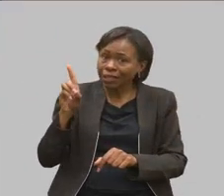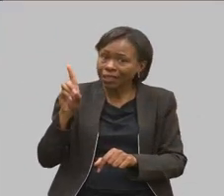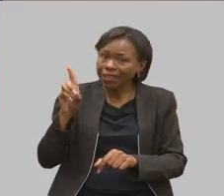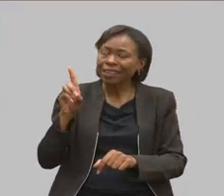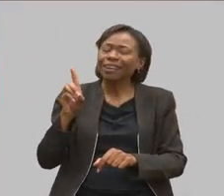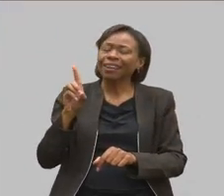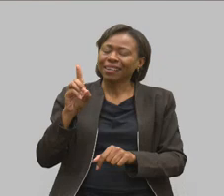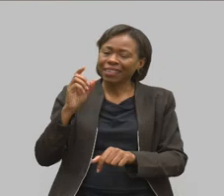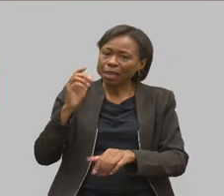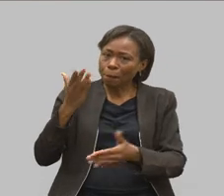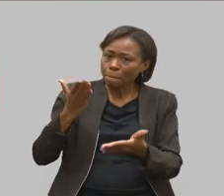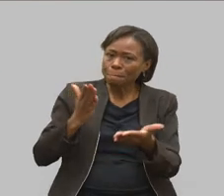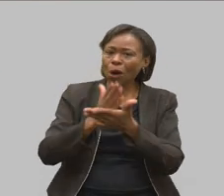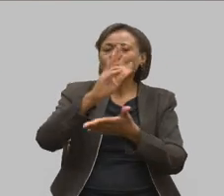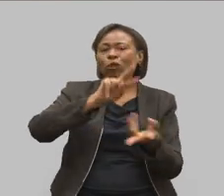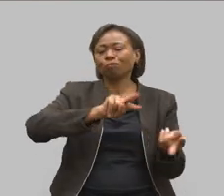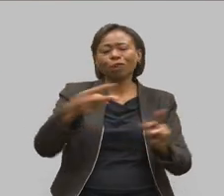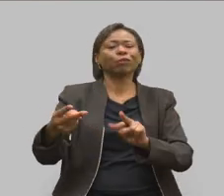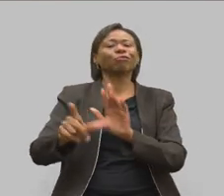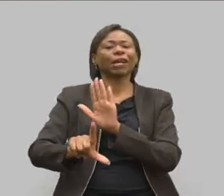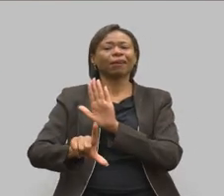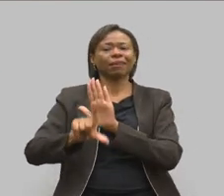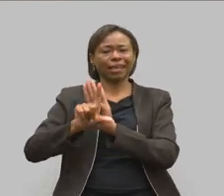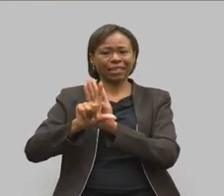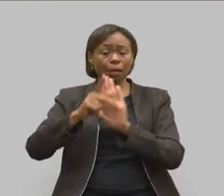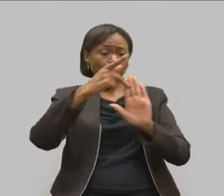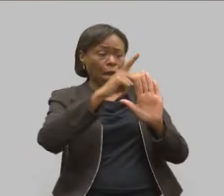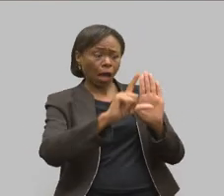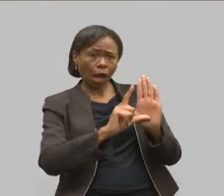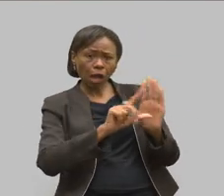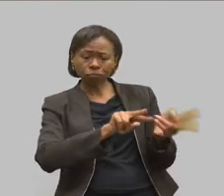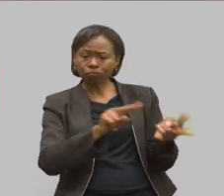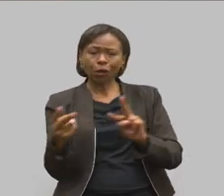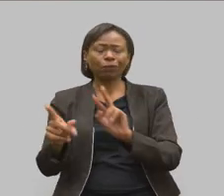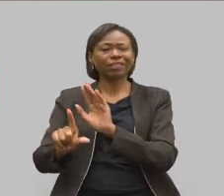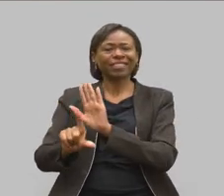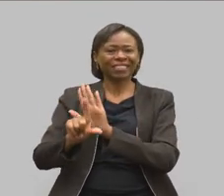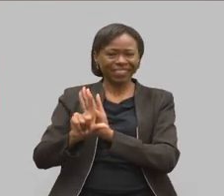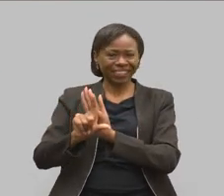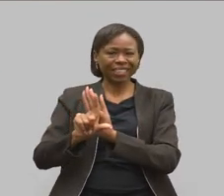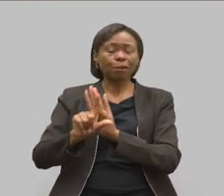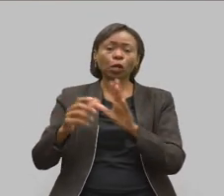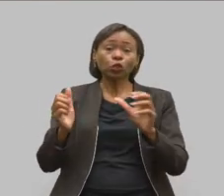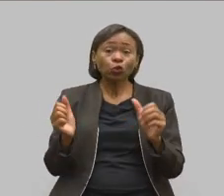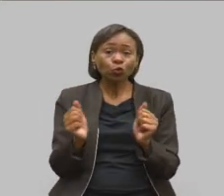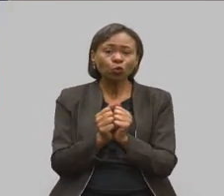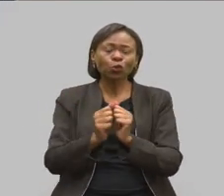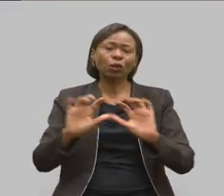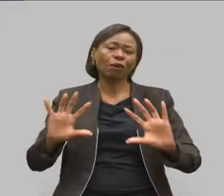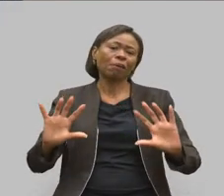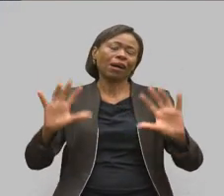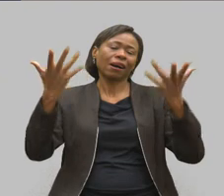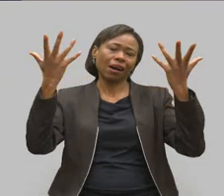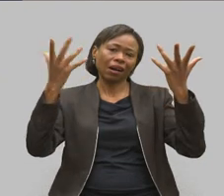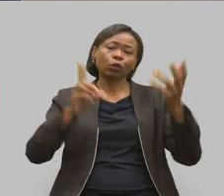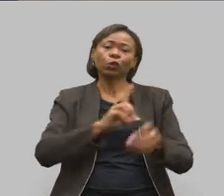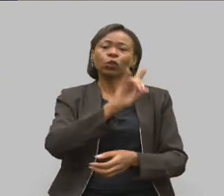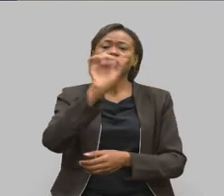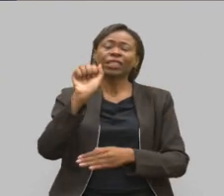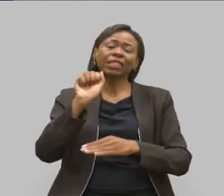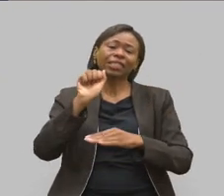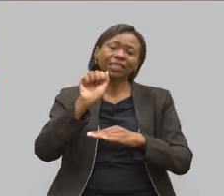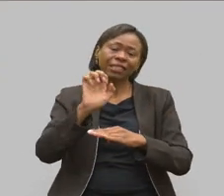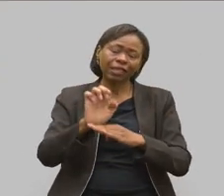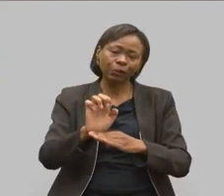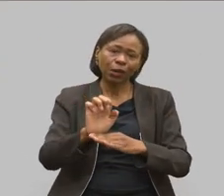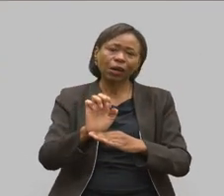virar lei essa instituição de comemorarmos juntos o dia Estadual do fisioterapeuta e do terapeuta